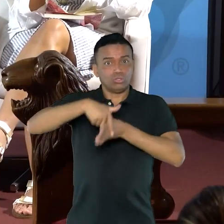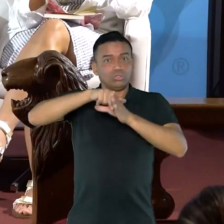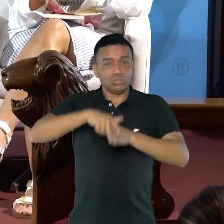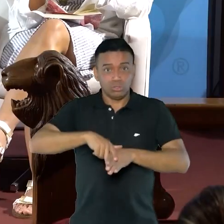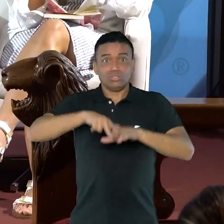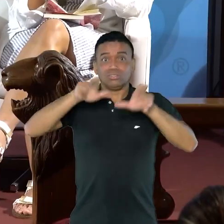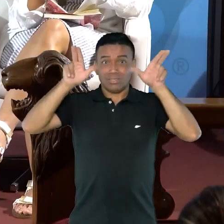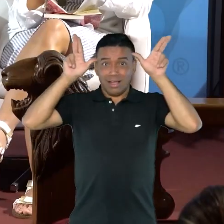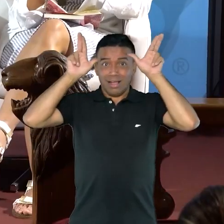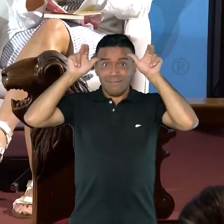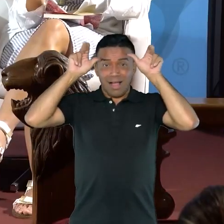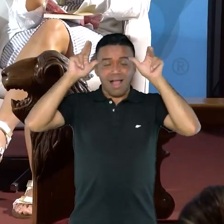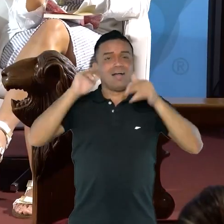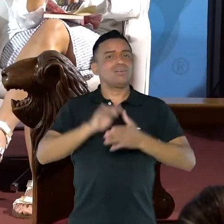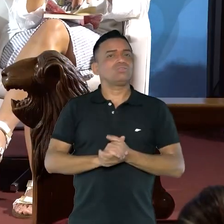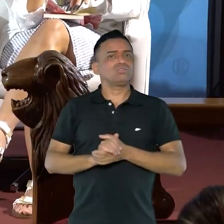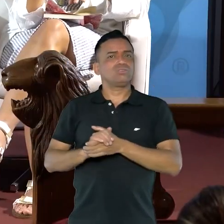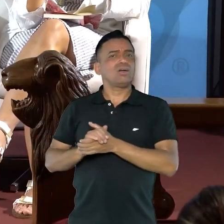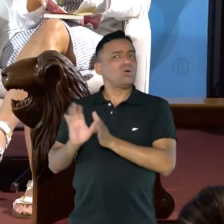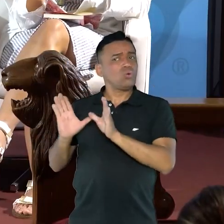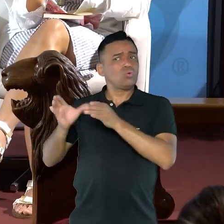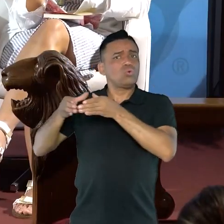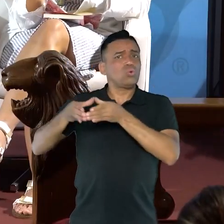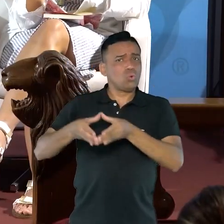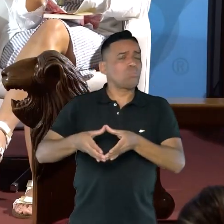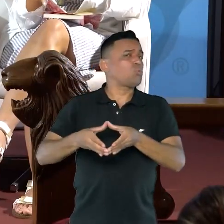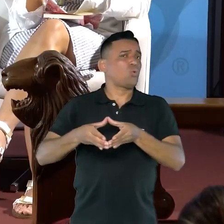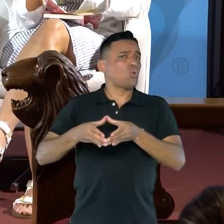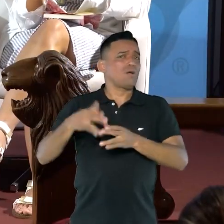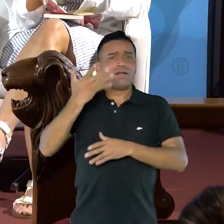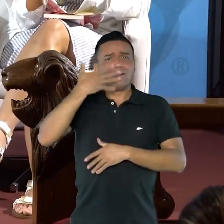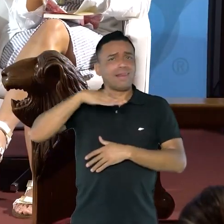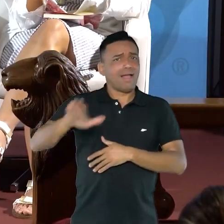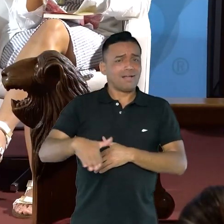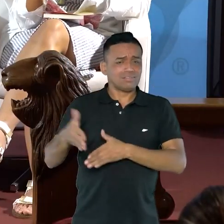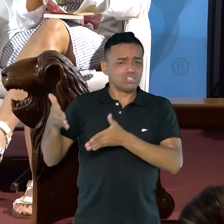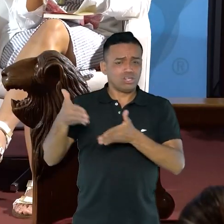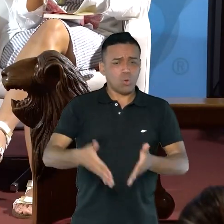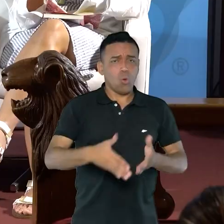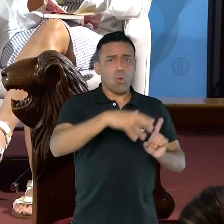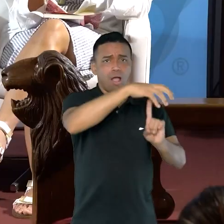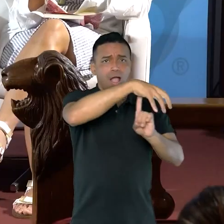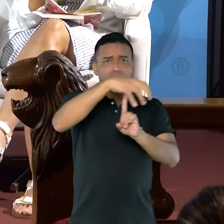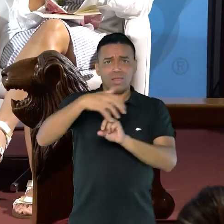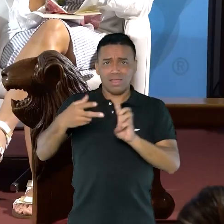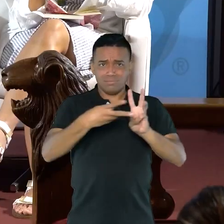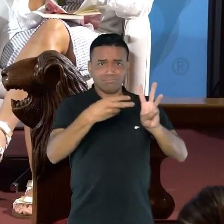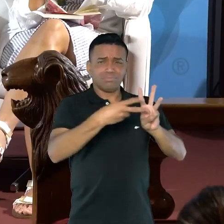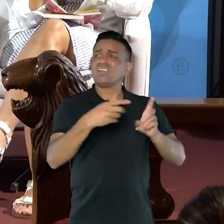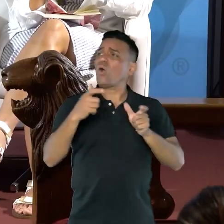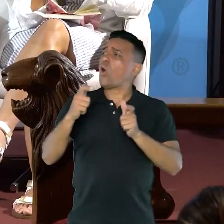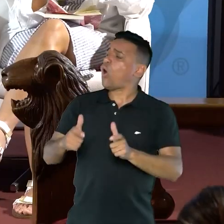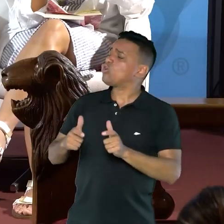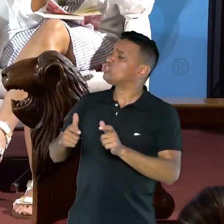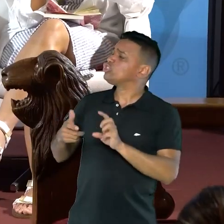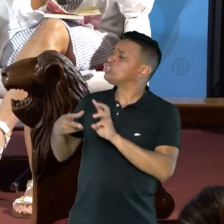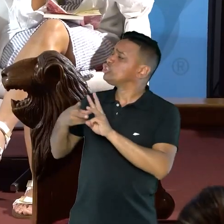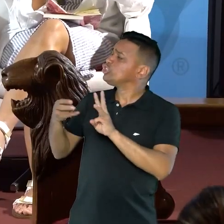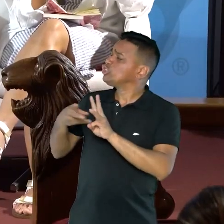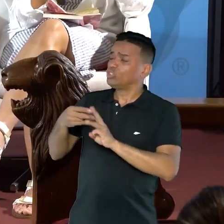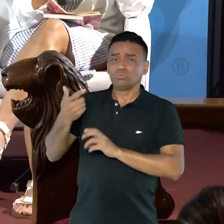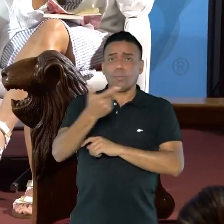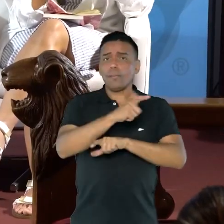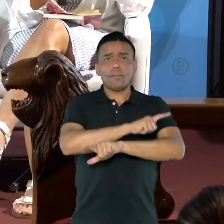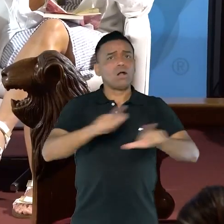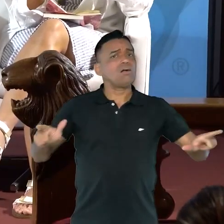não indígenas. Quando eles chegaram na aldeia, eles falaram assim: onde estão os índios? Não tem índio